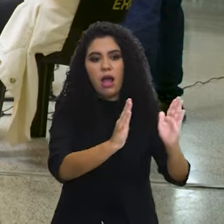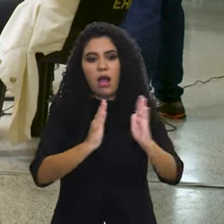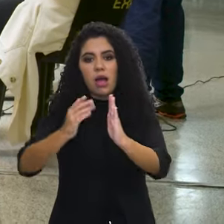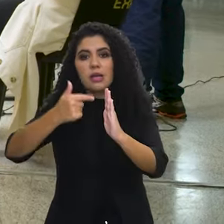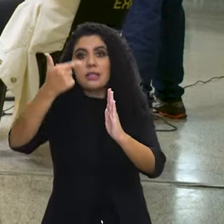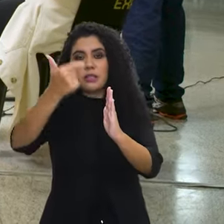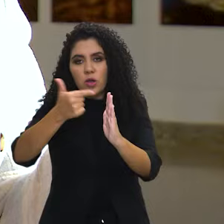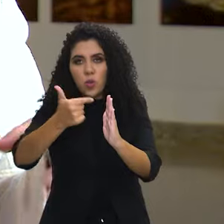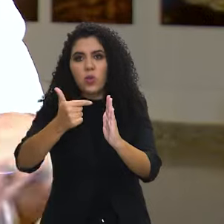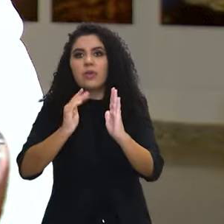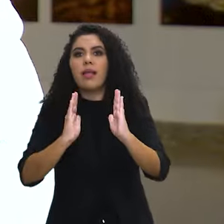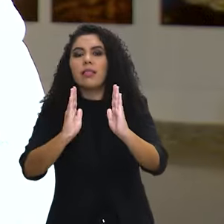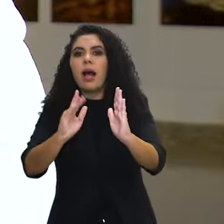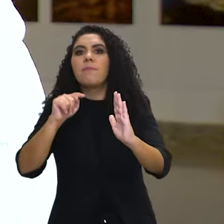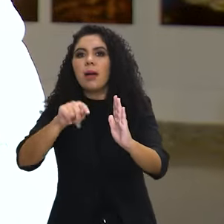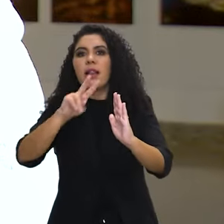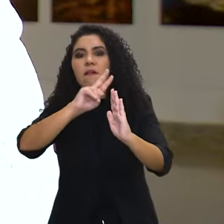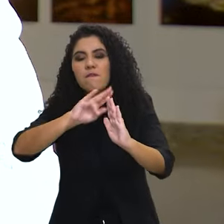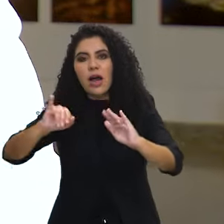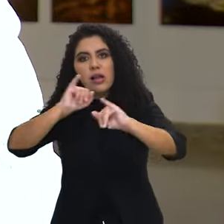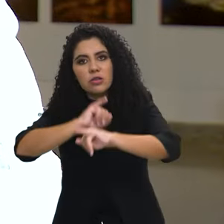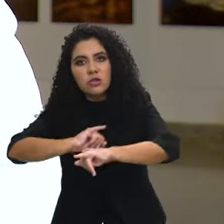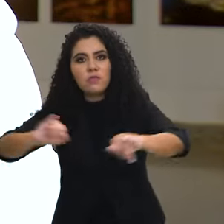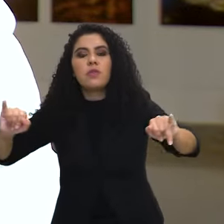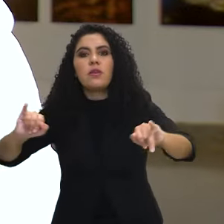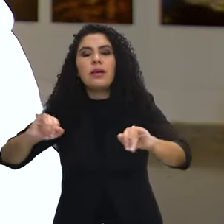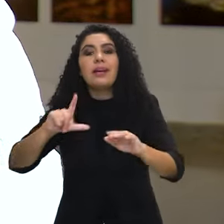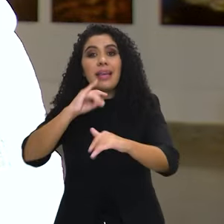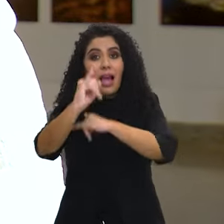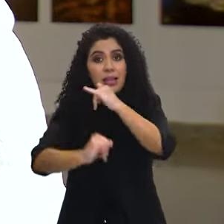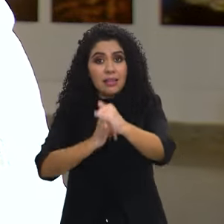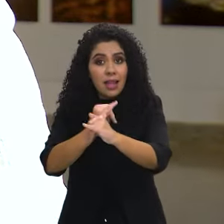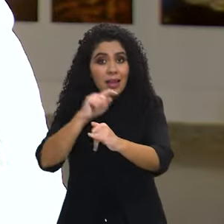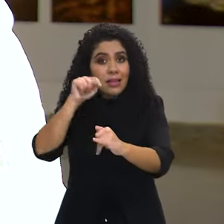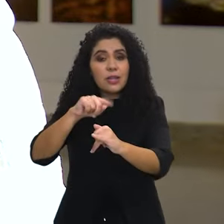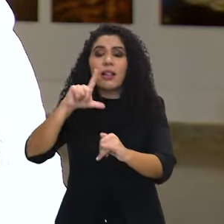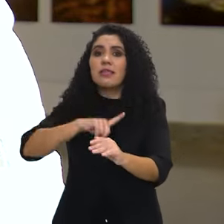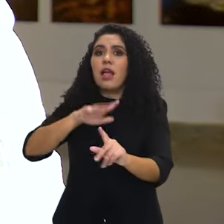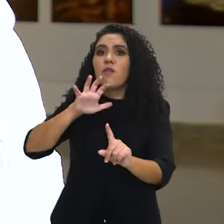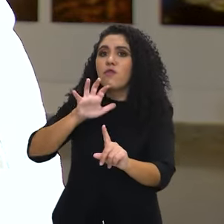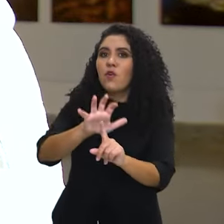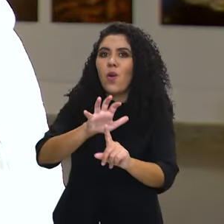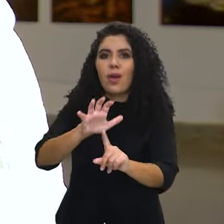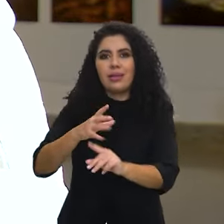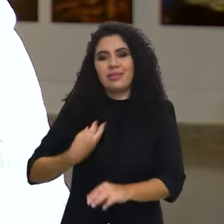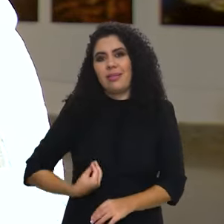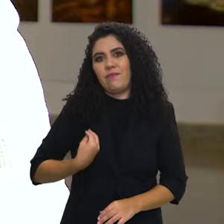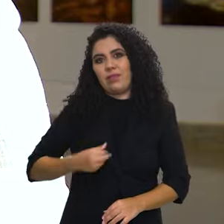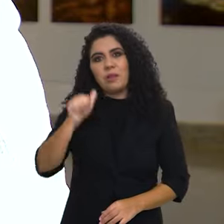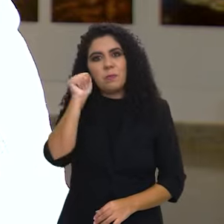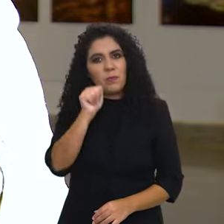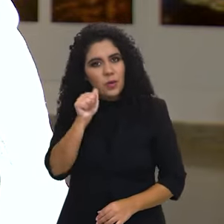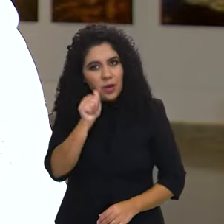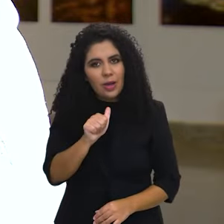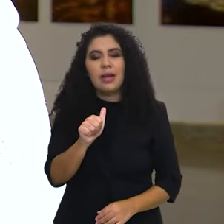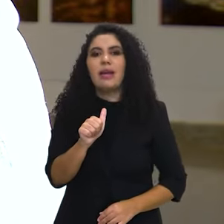a a internet de fato ela tem influenciado a vida das mulheres né